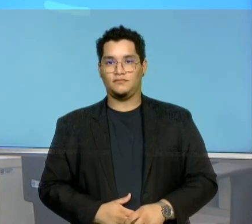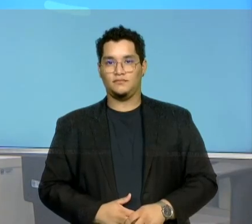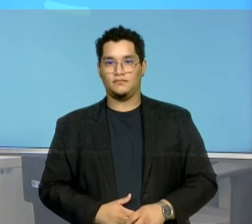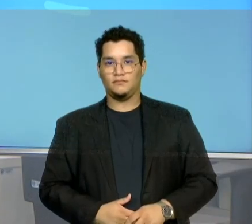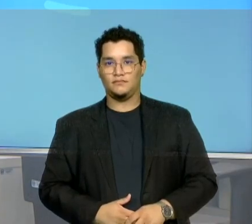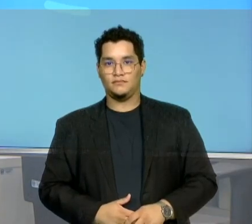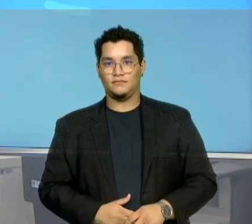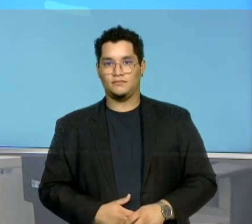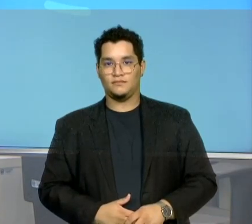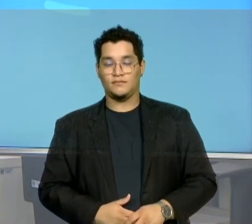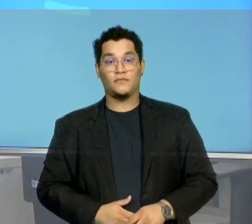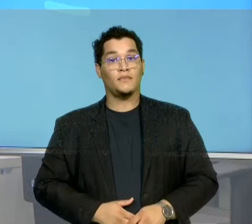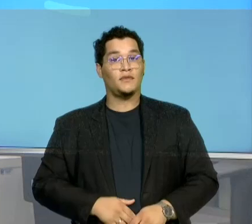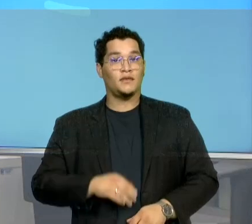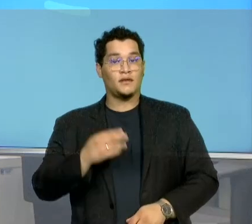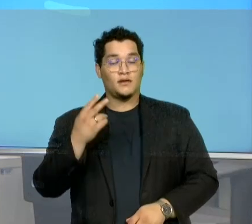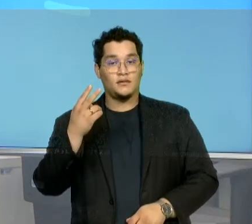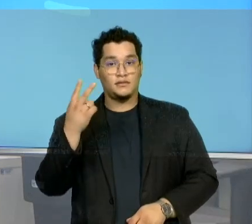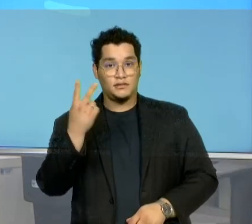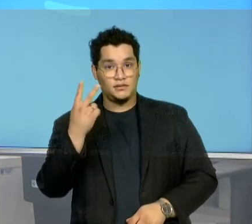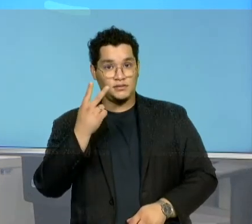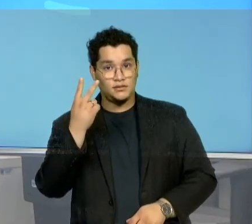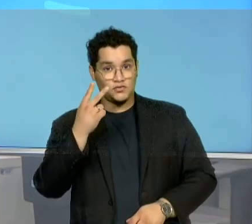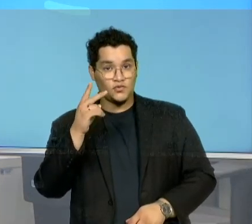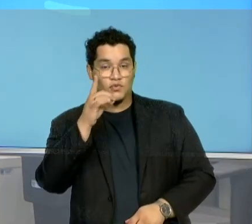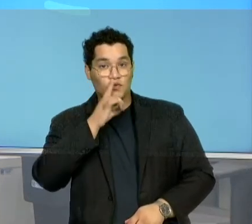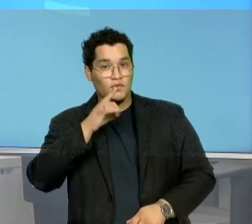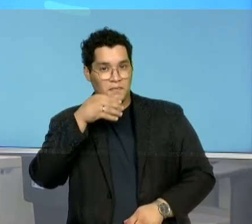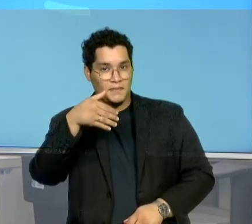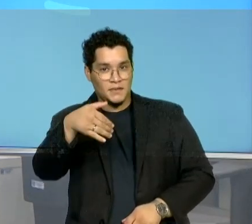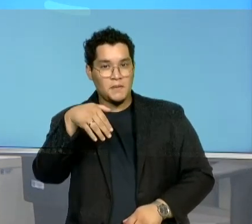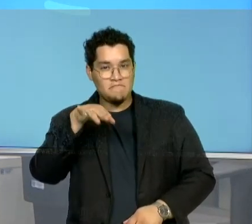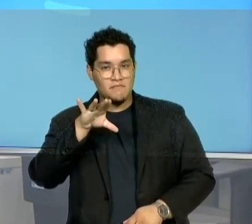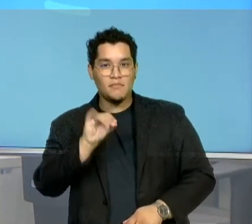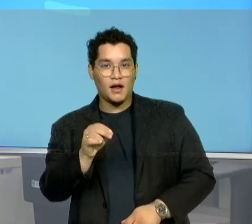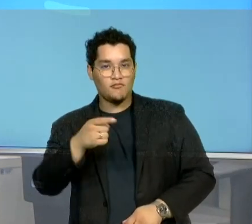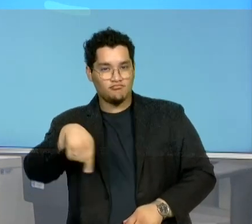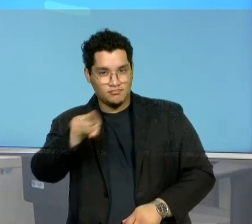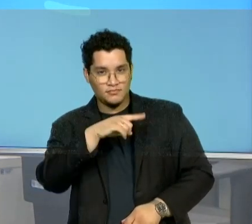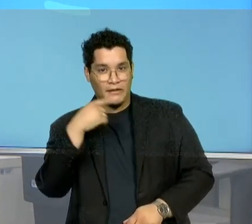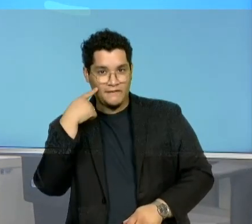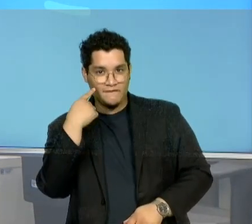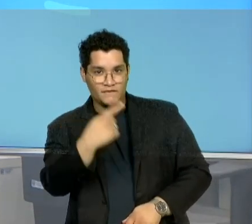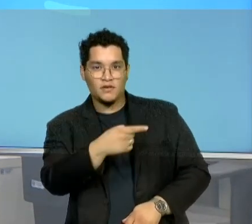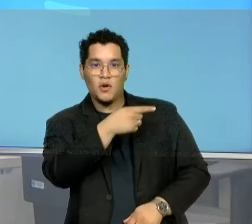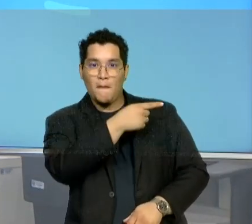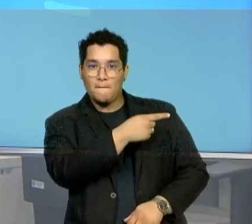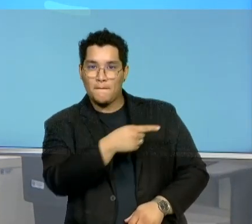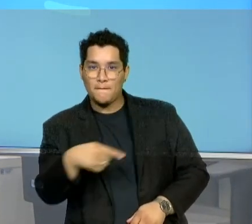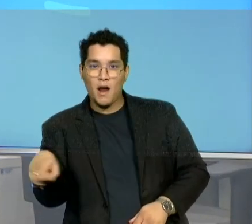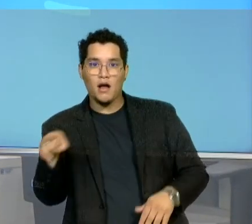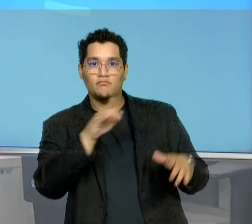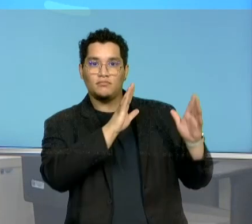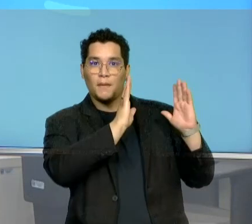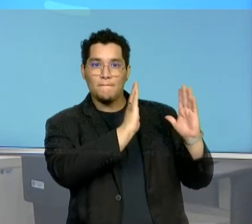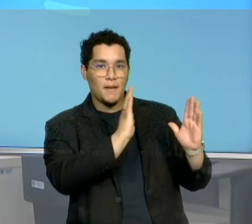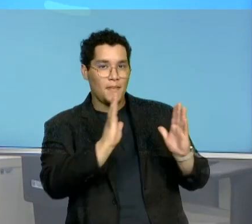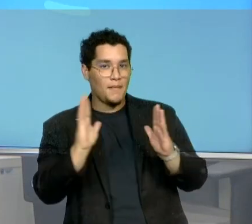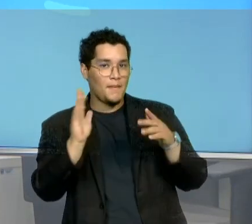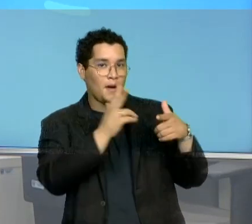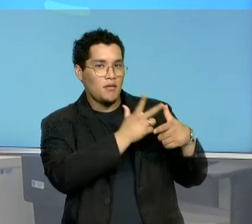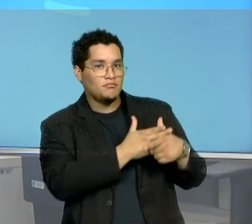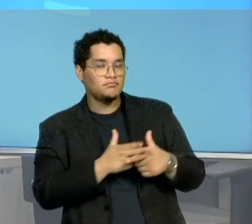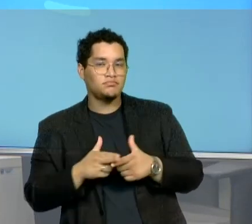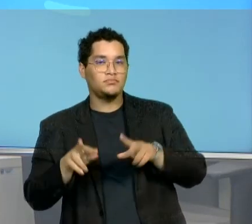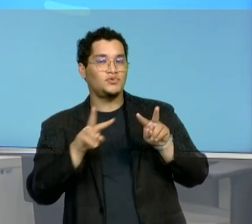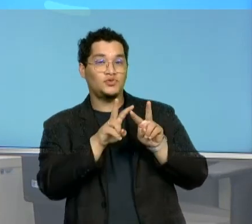O segundo domingo de maio está cada vez mais perto e ao longo desta semana você tem visto em nossa programação uma série de reportagens sobre